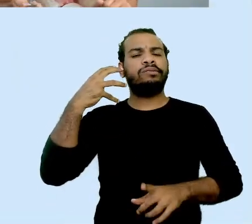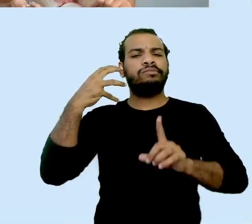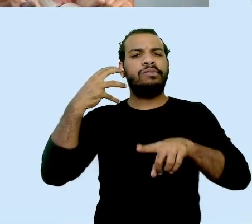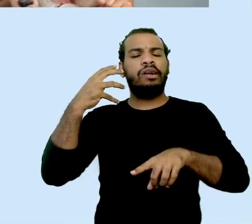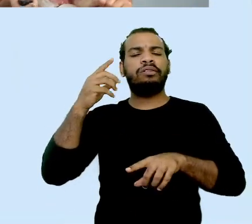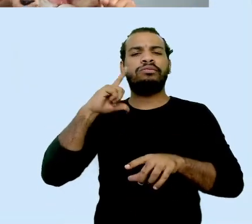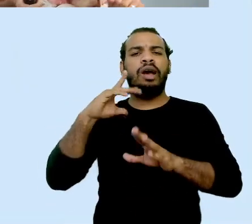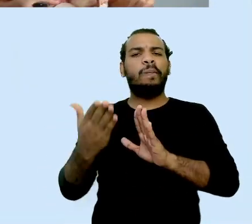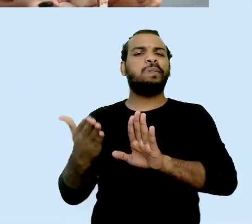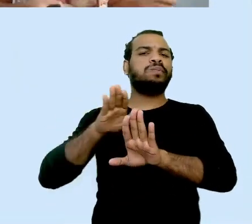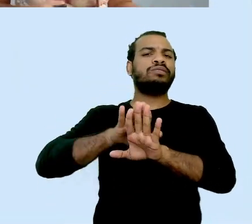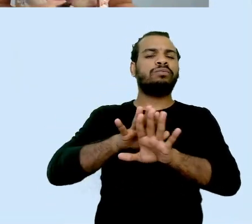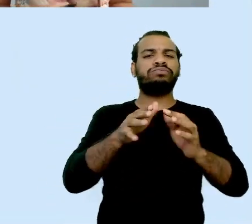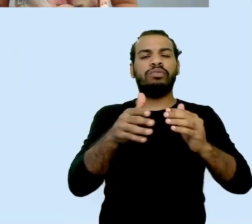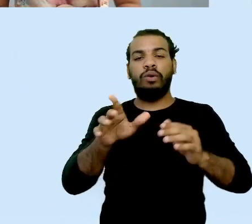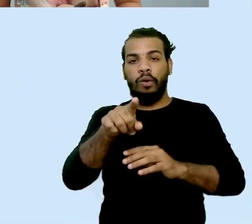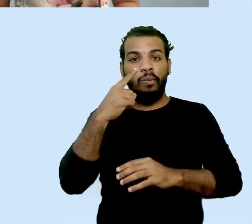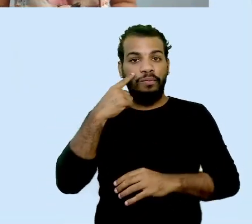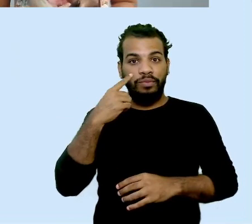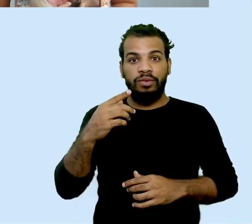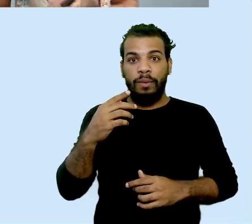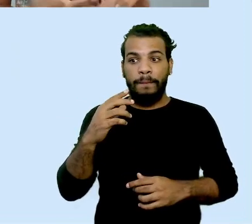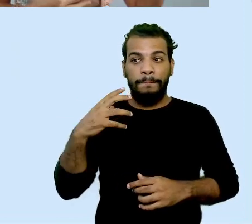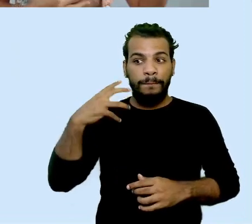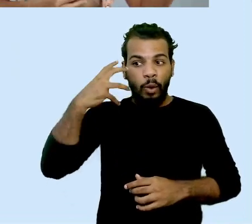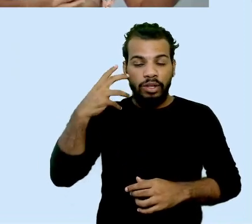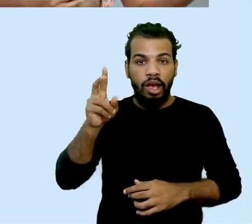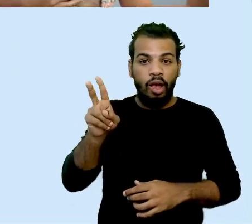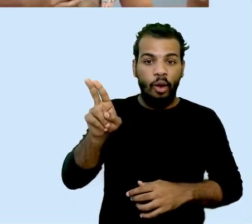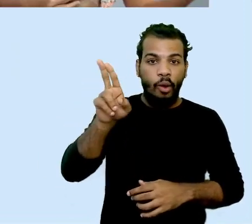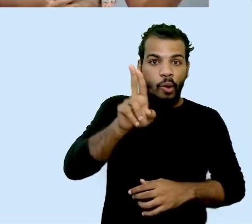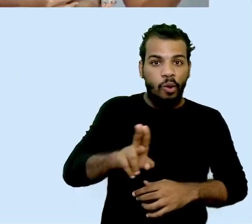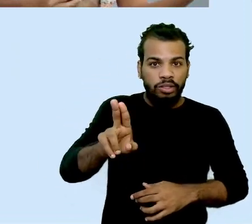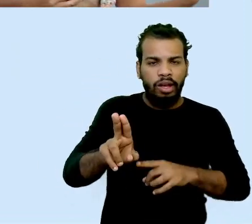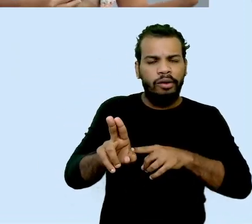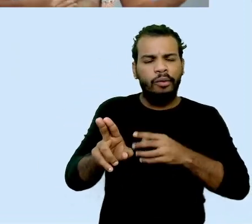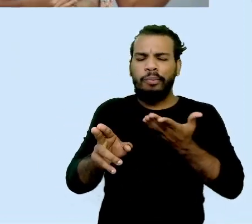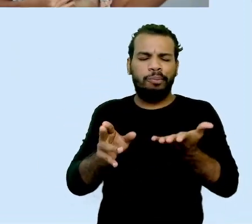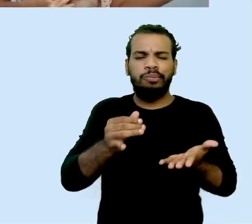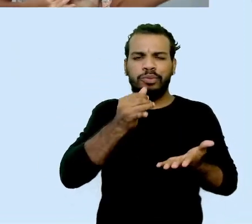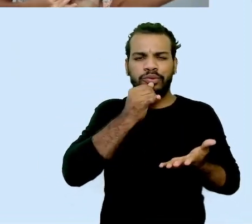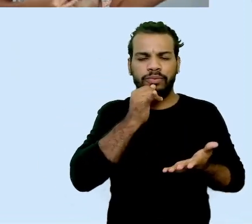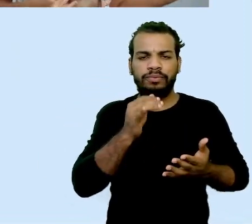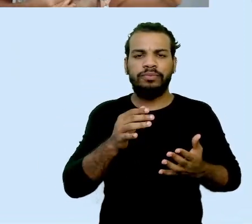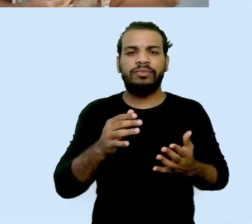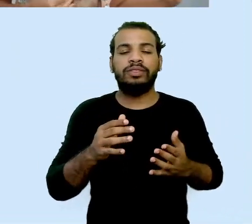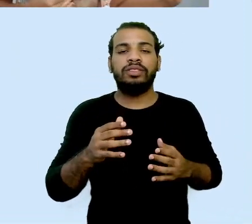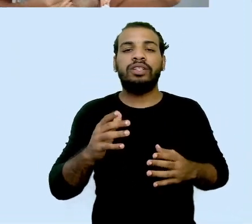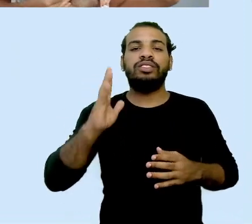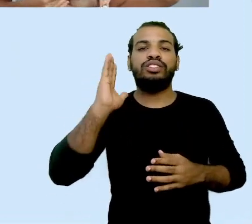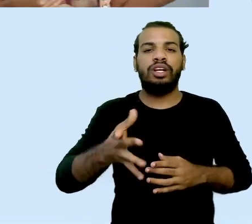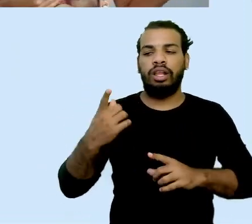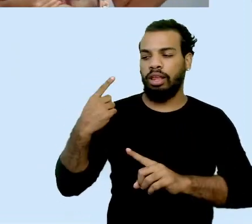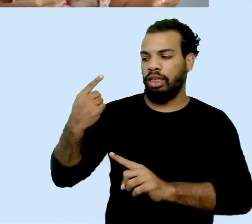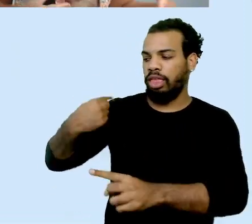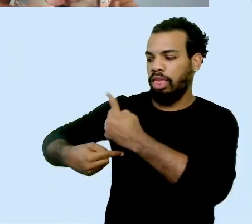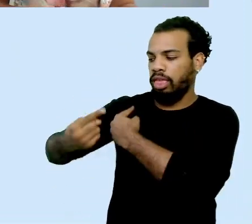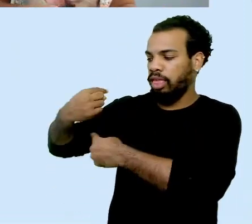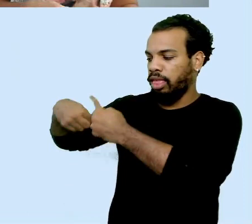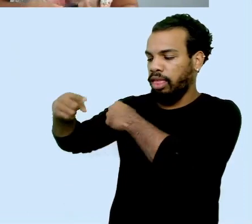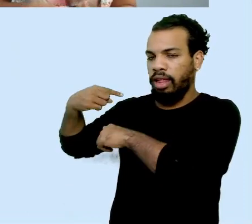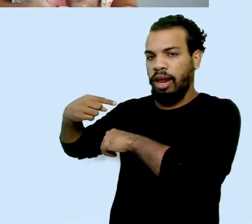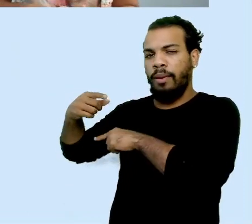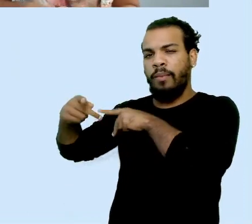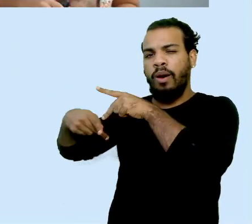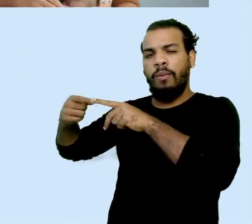sonora. O uso da música, a música começa ainda com os nossos ancestrais, que ao observar os